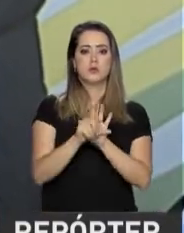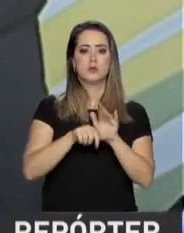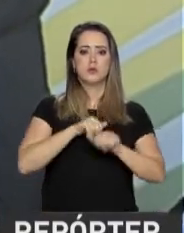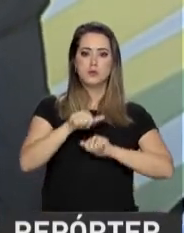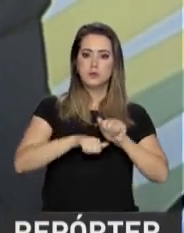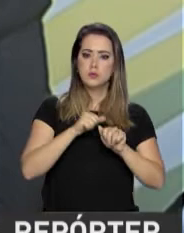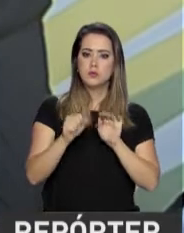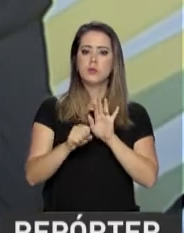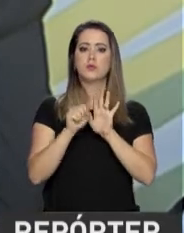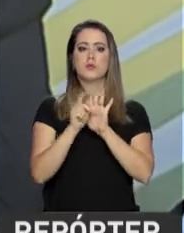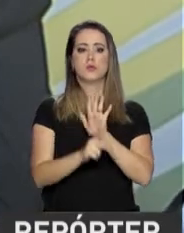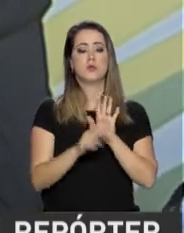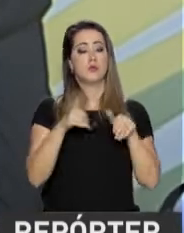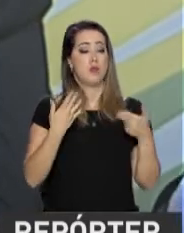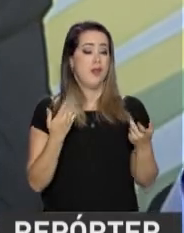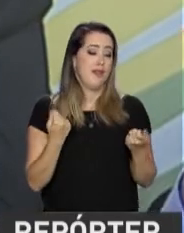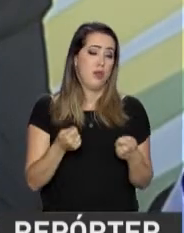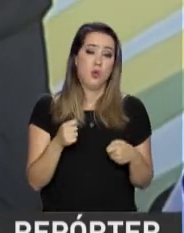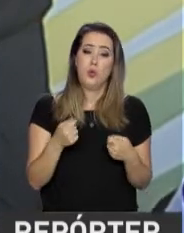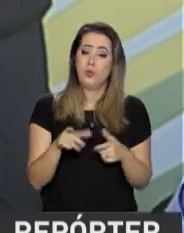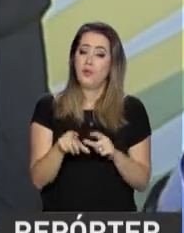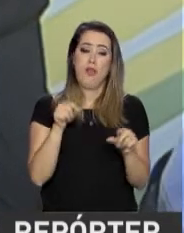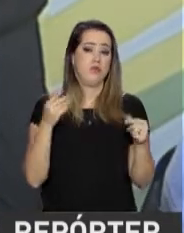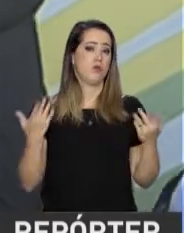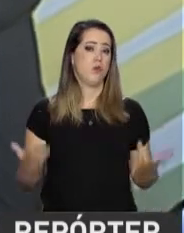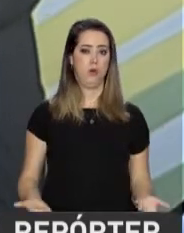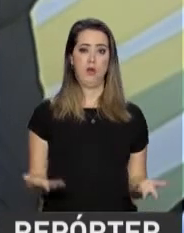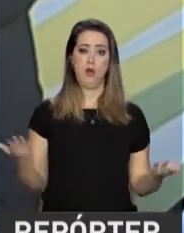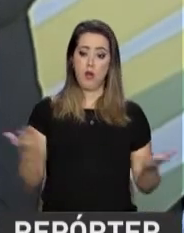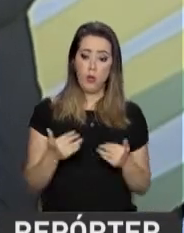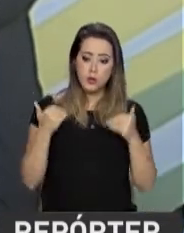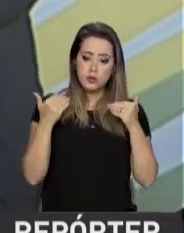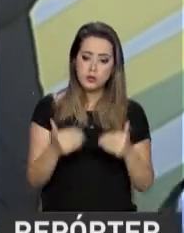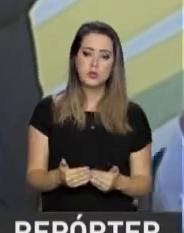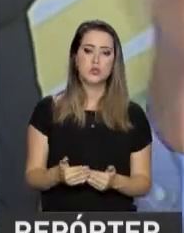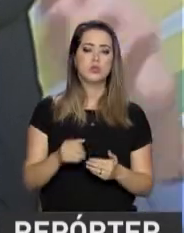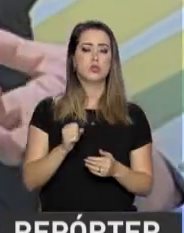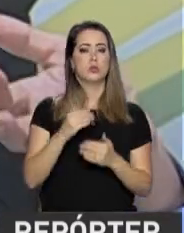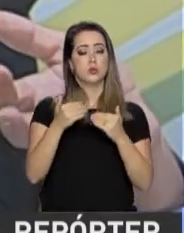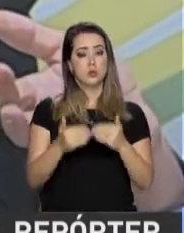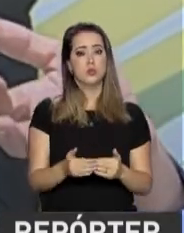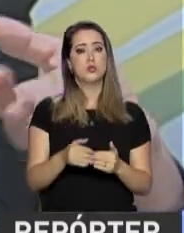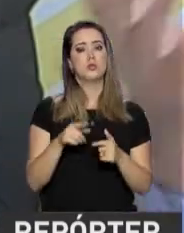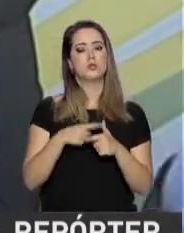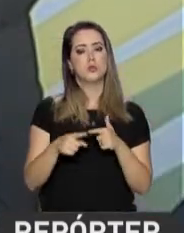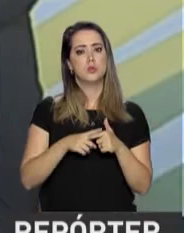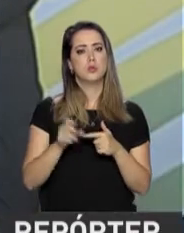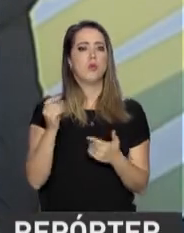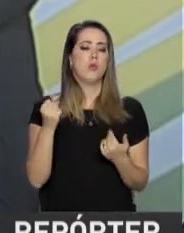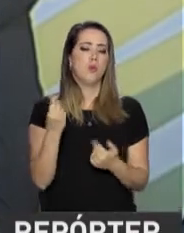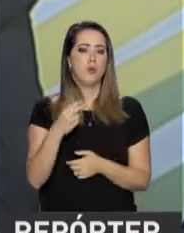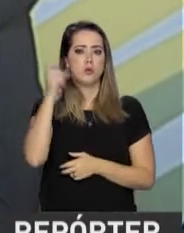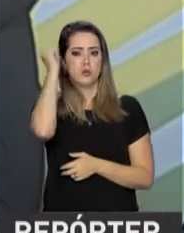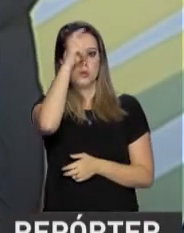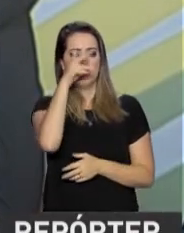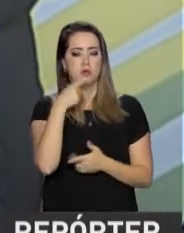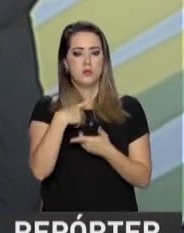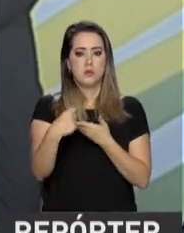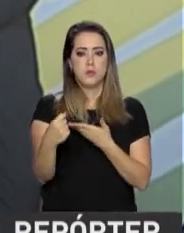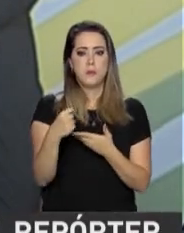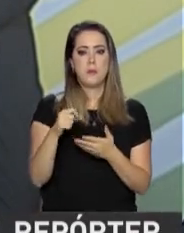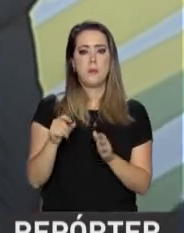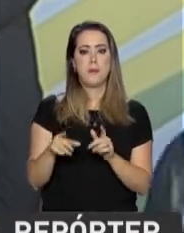gente está chegando em uma situação que não tem alternativa ou enfrenta o problema ou dificilmente você sai é